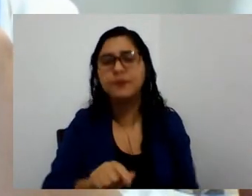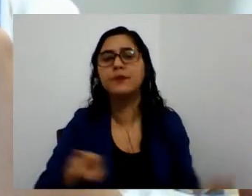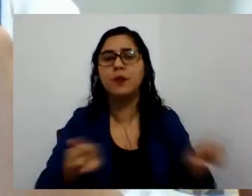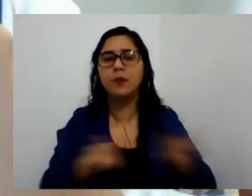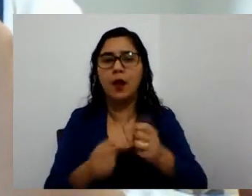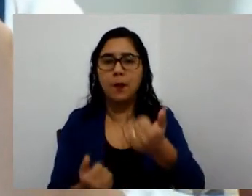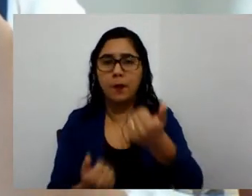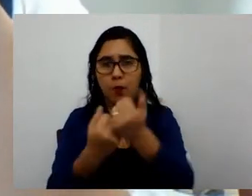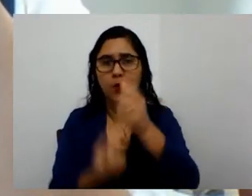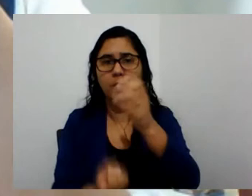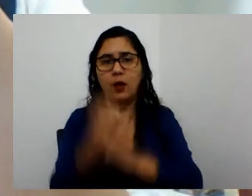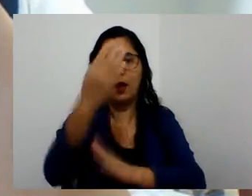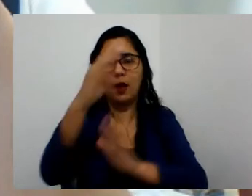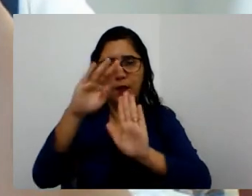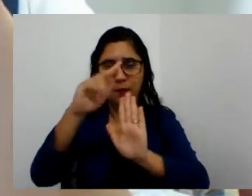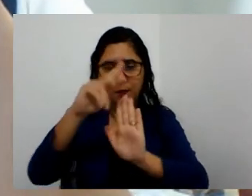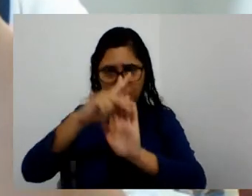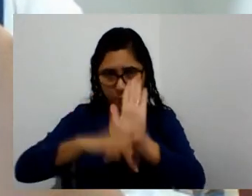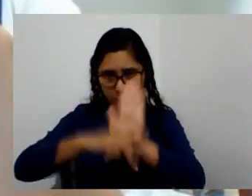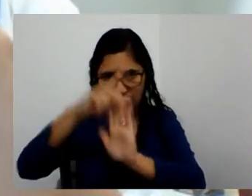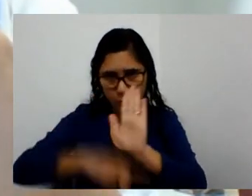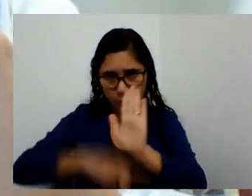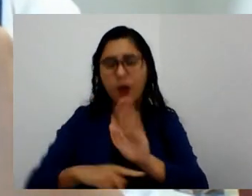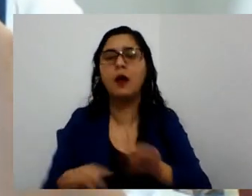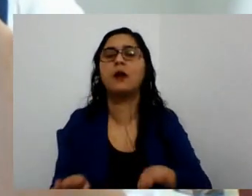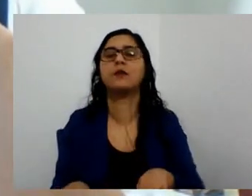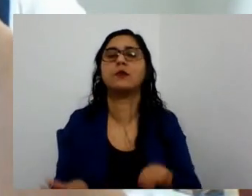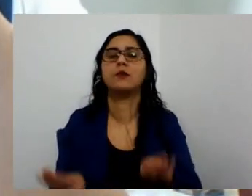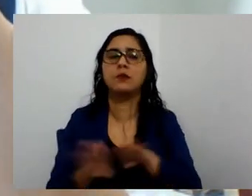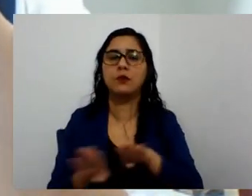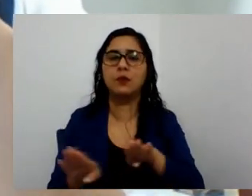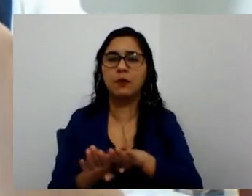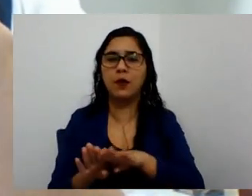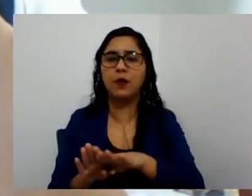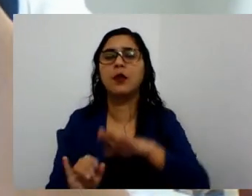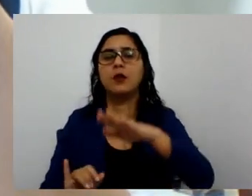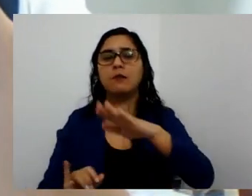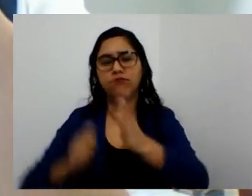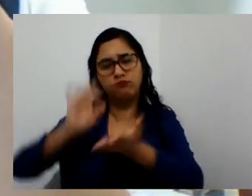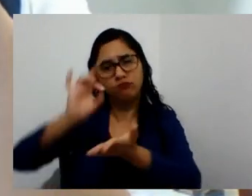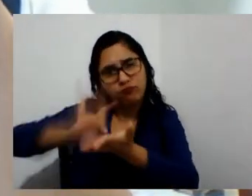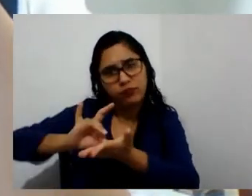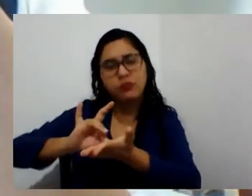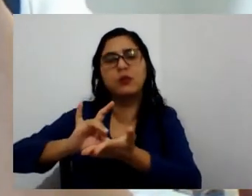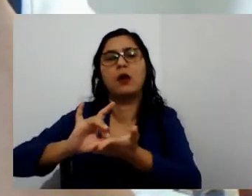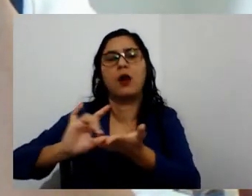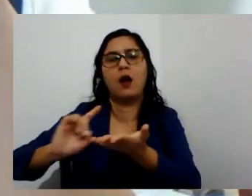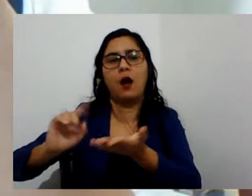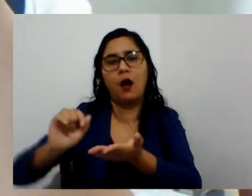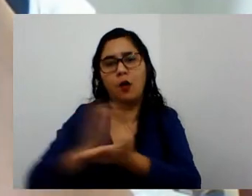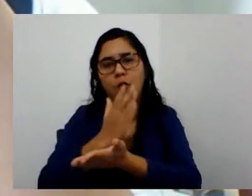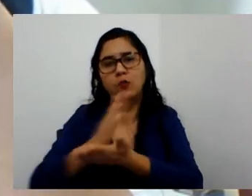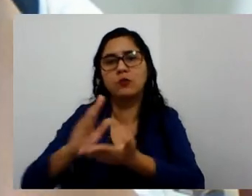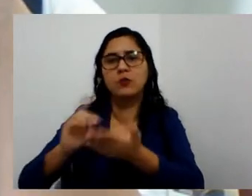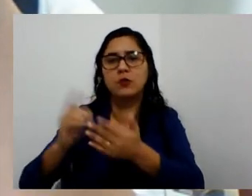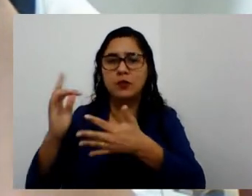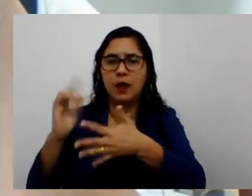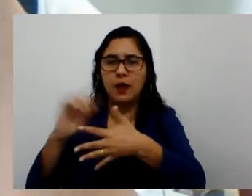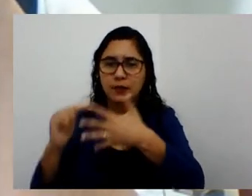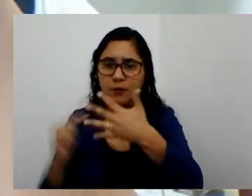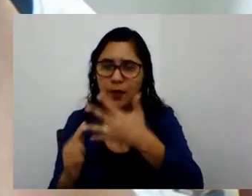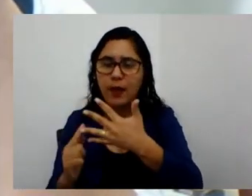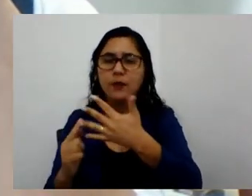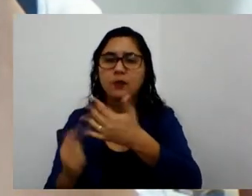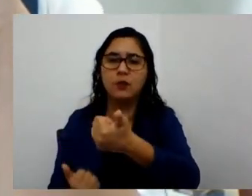de projetos, a institucionalização de alguns aspectos de apoio gerais